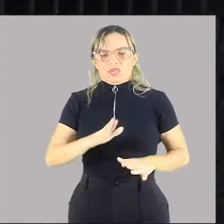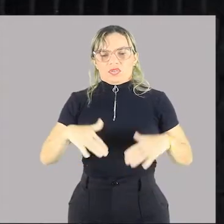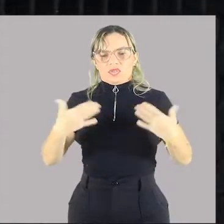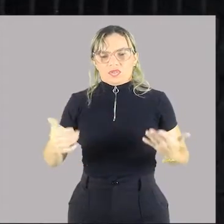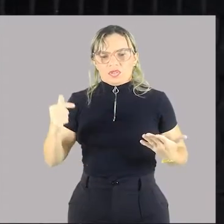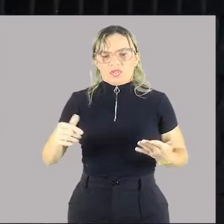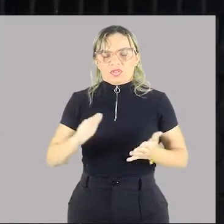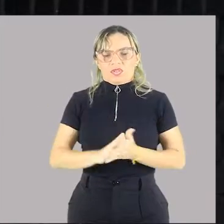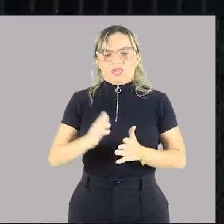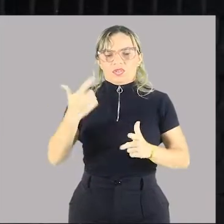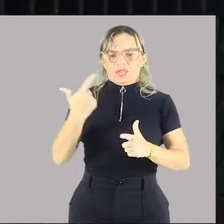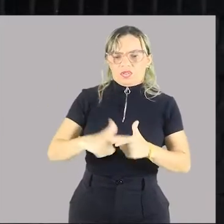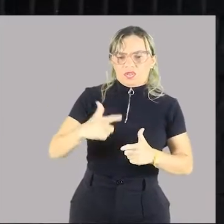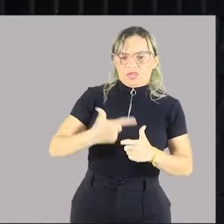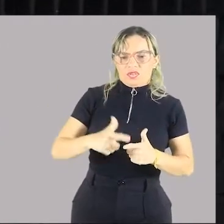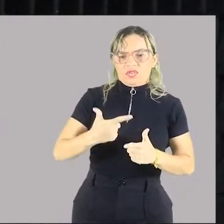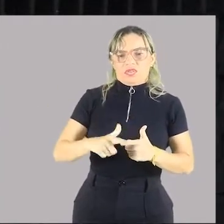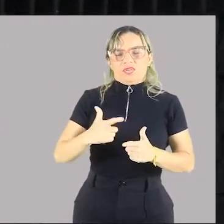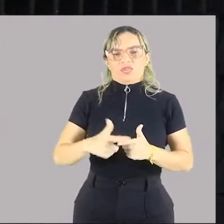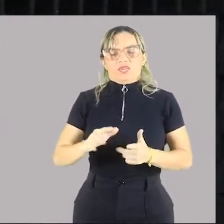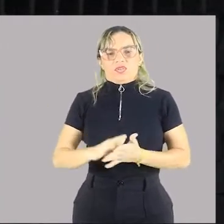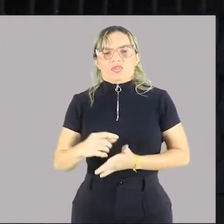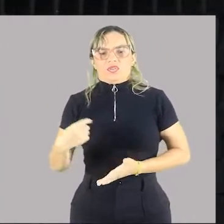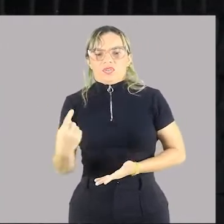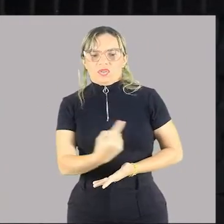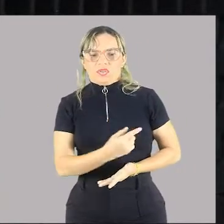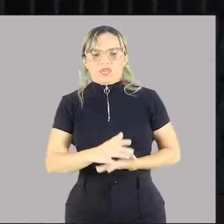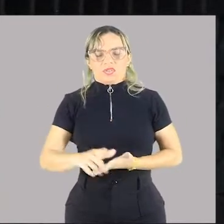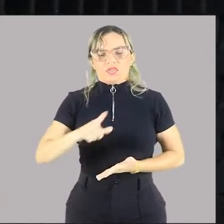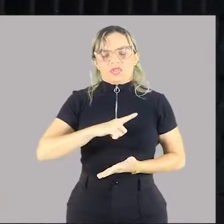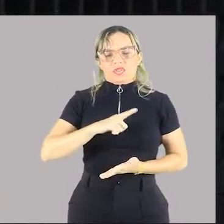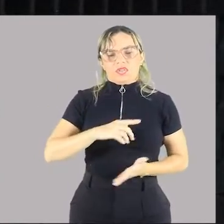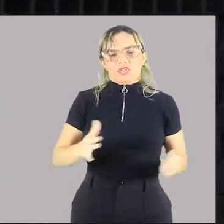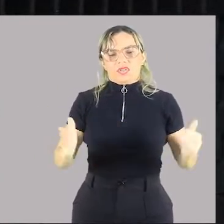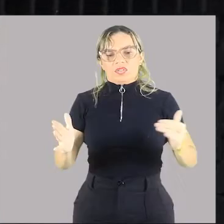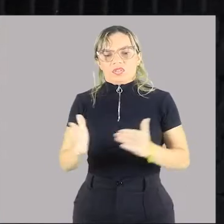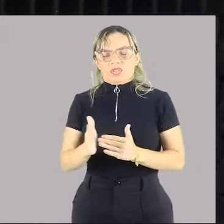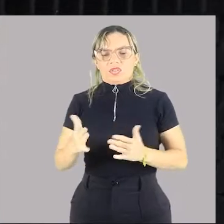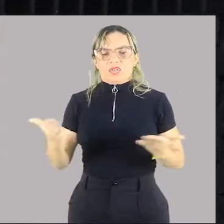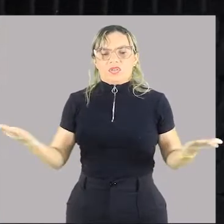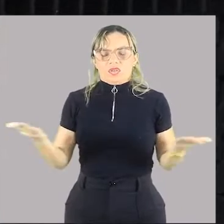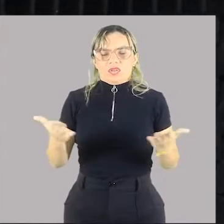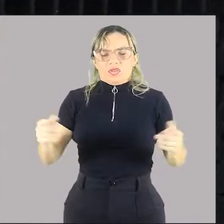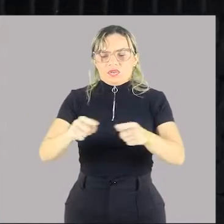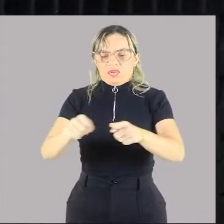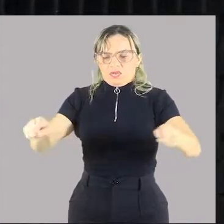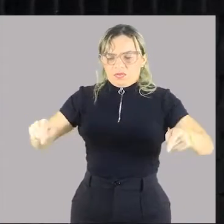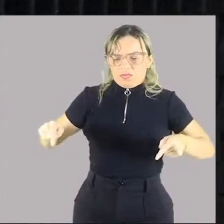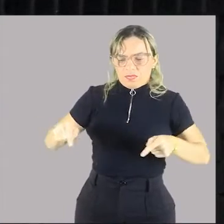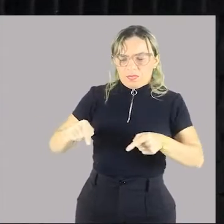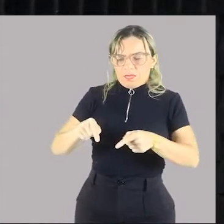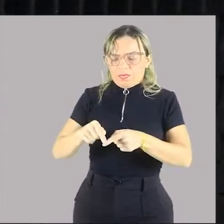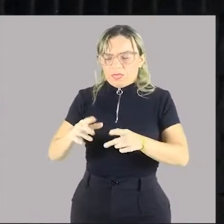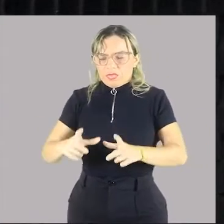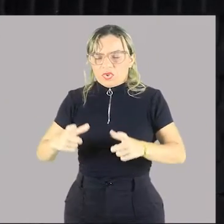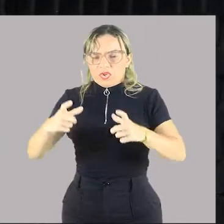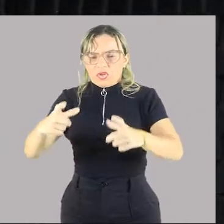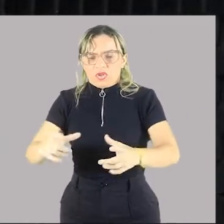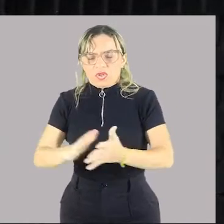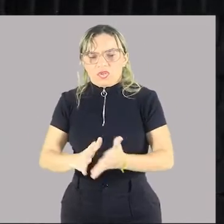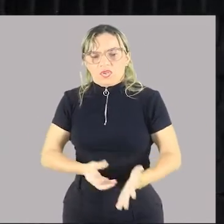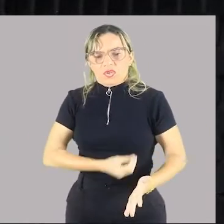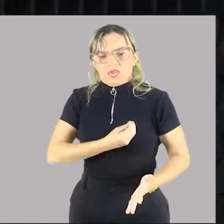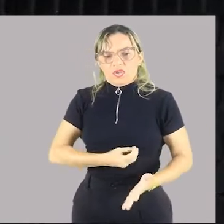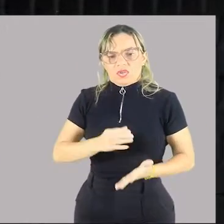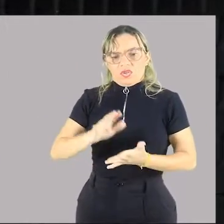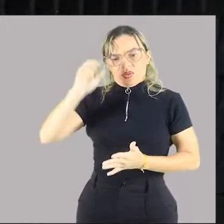apesar de problemáticas que nós temos com relação a isso até hoje, no que diz respeito a demarcar essas áreas quilombolas, principalmente no governo passado,